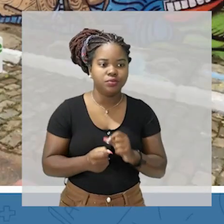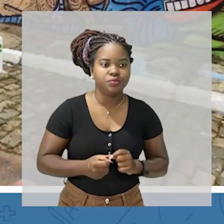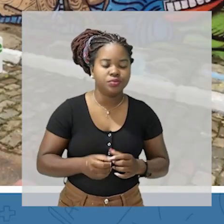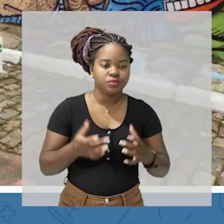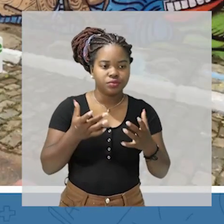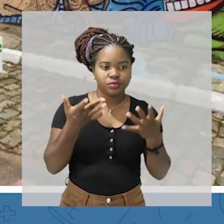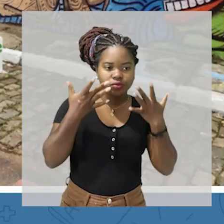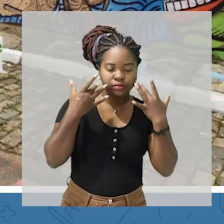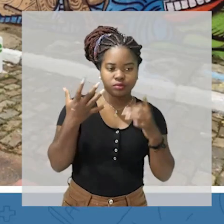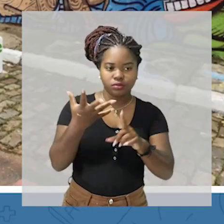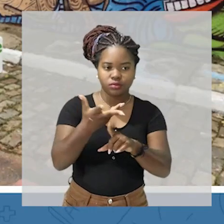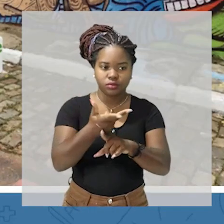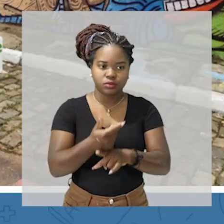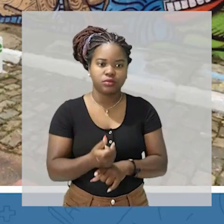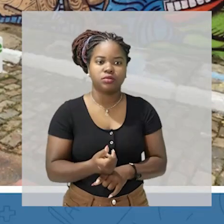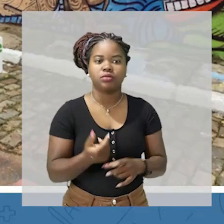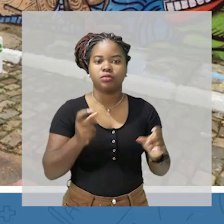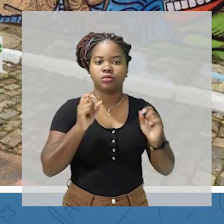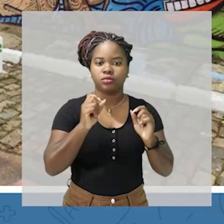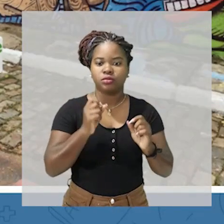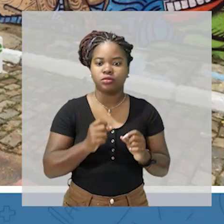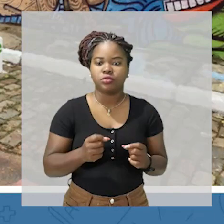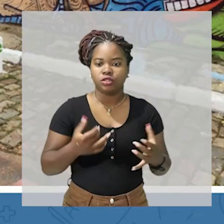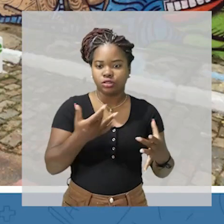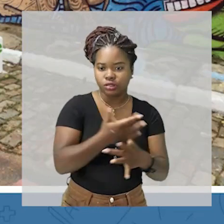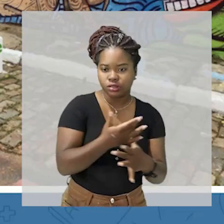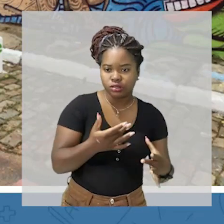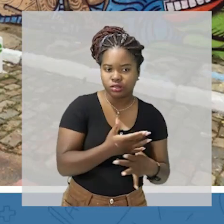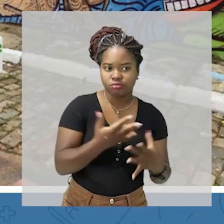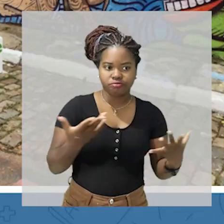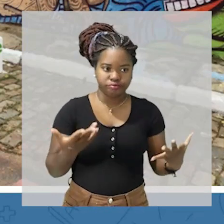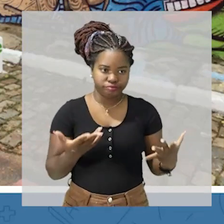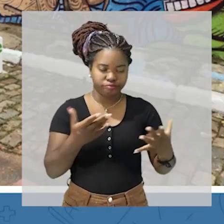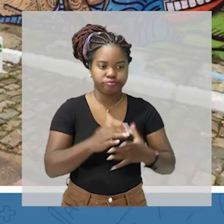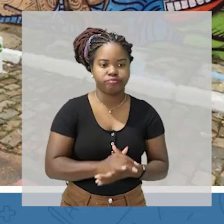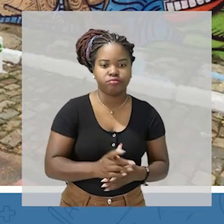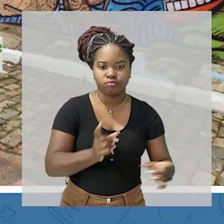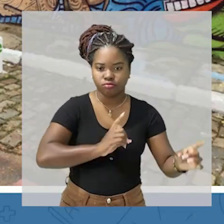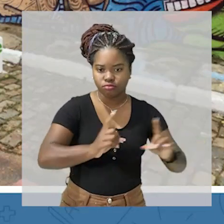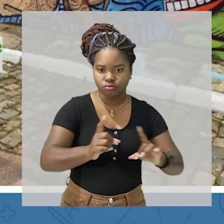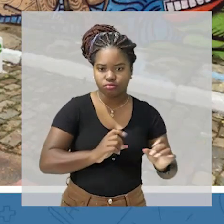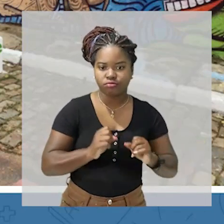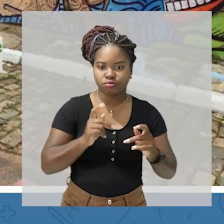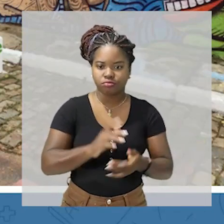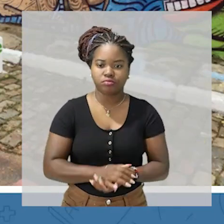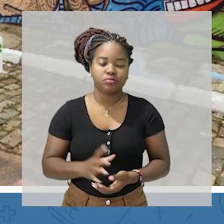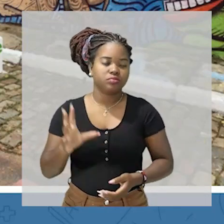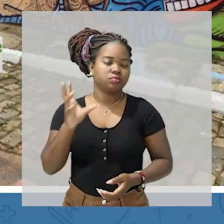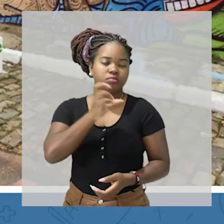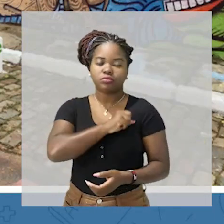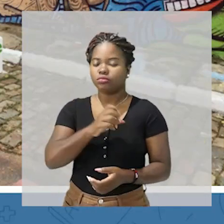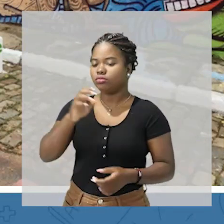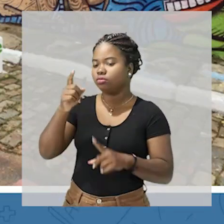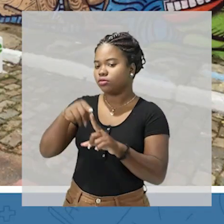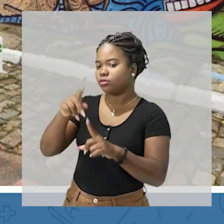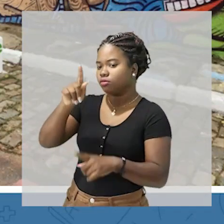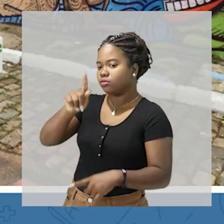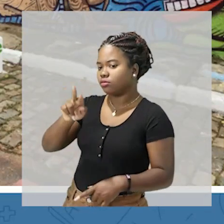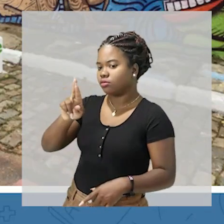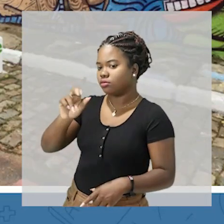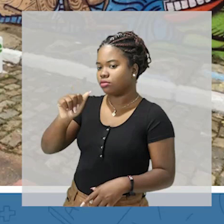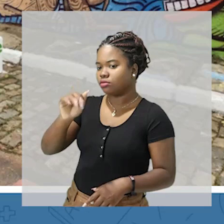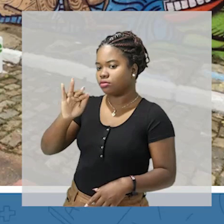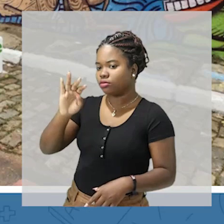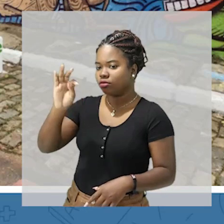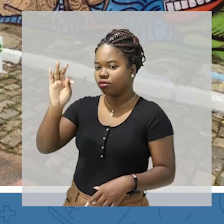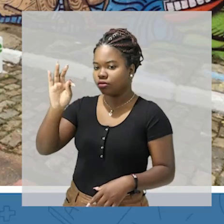vocês, mas eu acho grafite um bem necessário para a cidade. Uma cidade onde você tem muros, paredes pintadas com